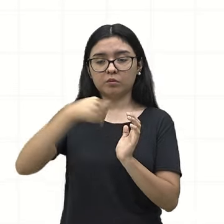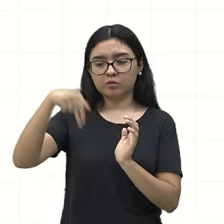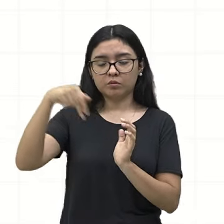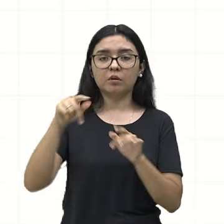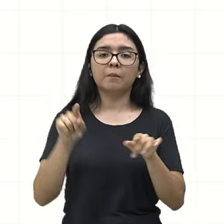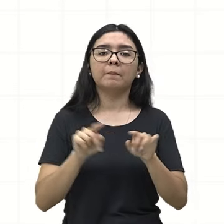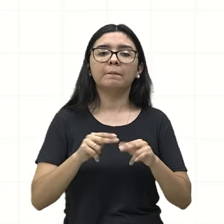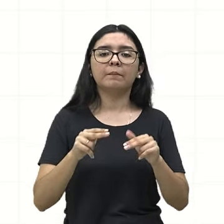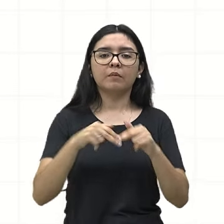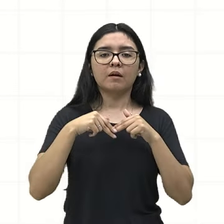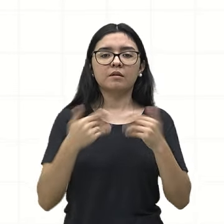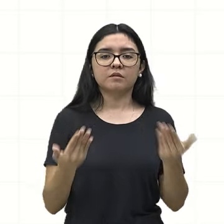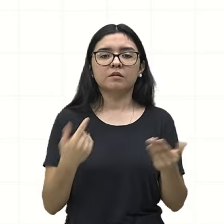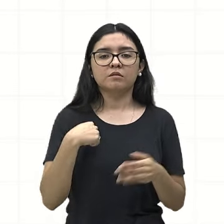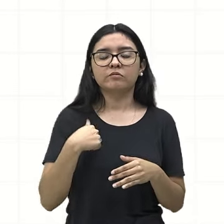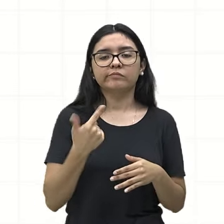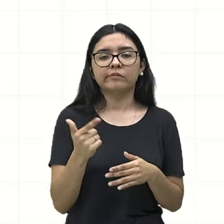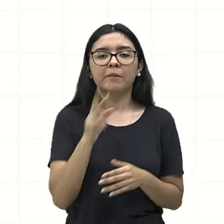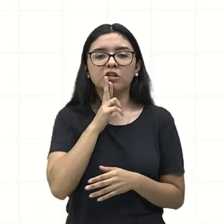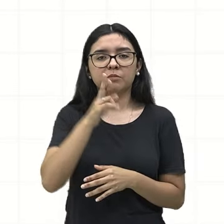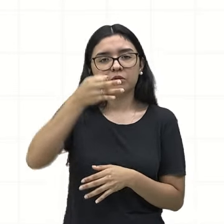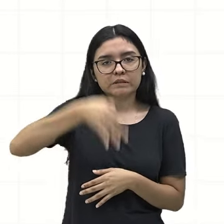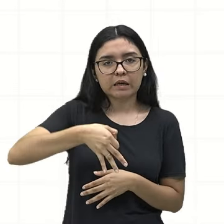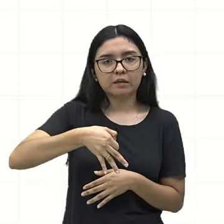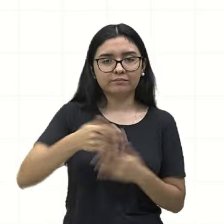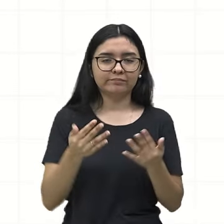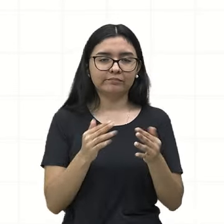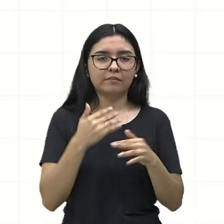um número quebrado, né? Como a gente chama numa linguagem